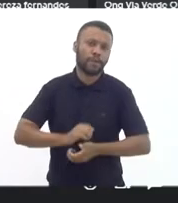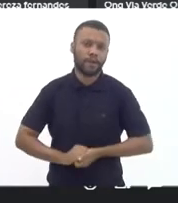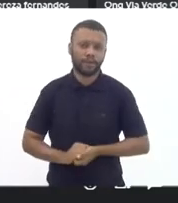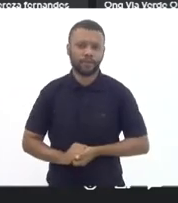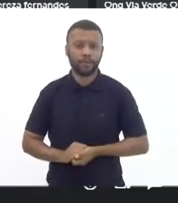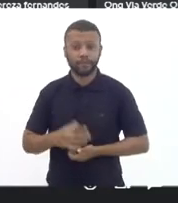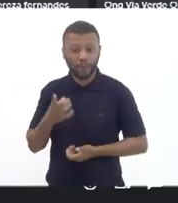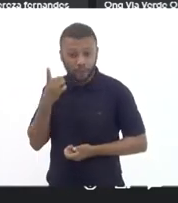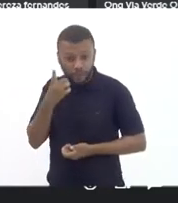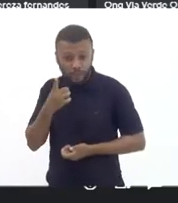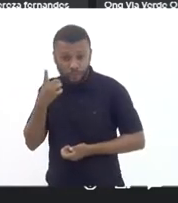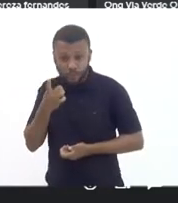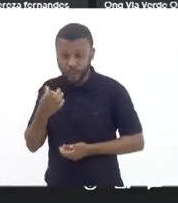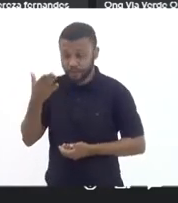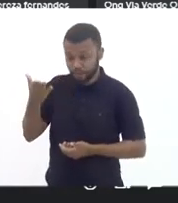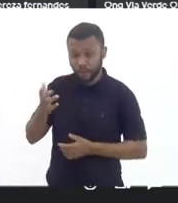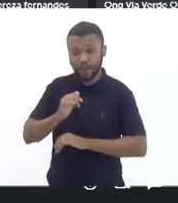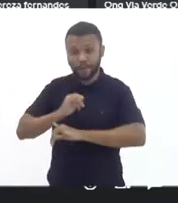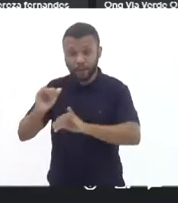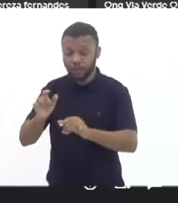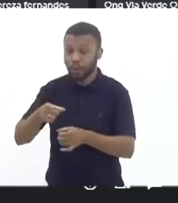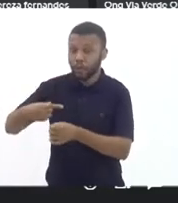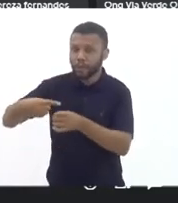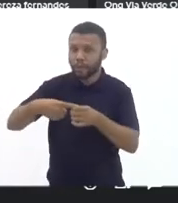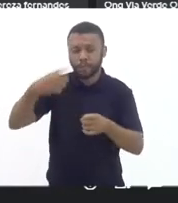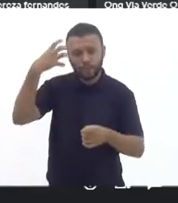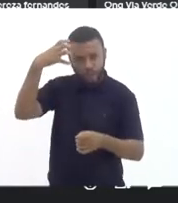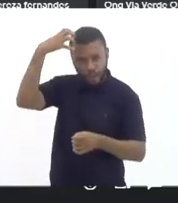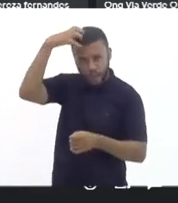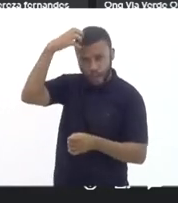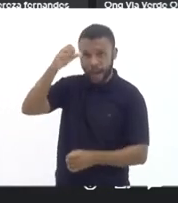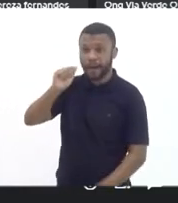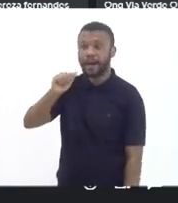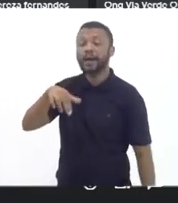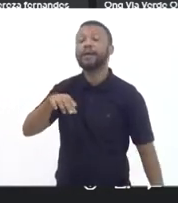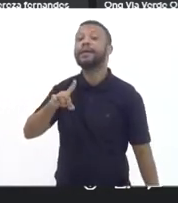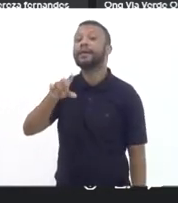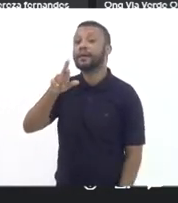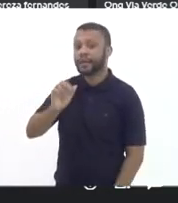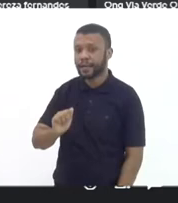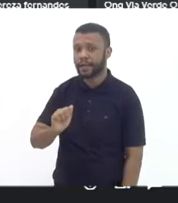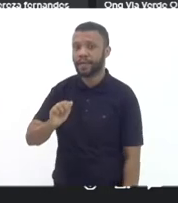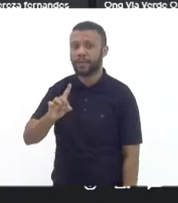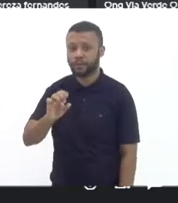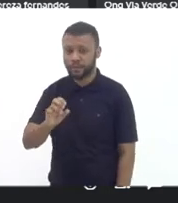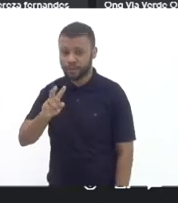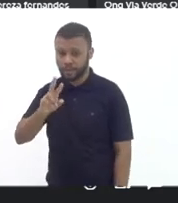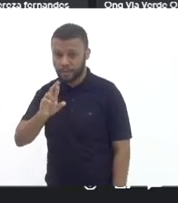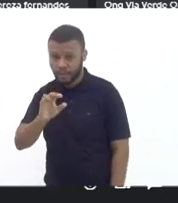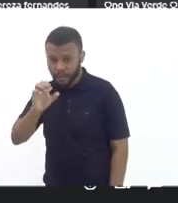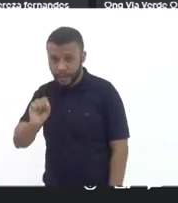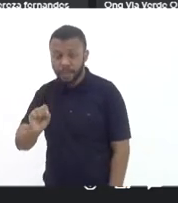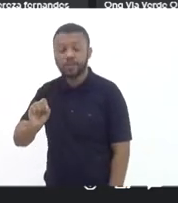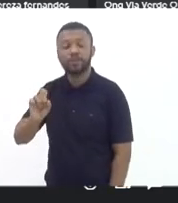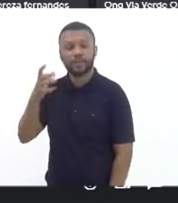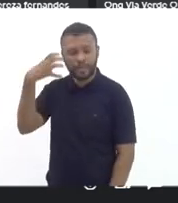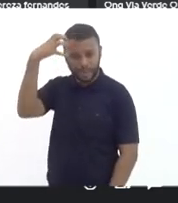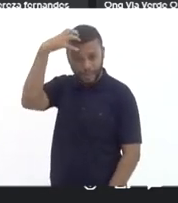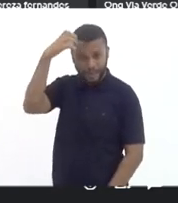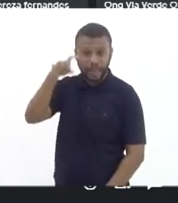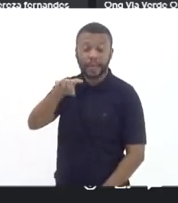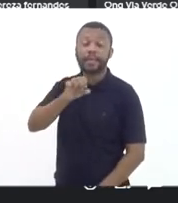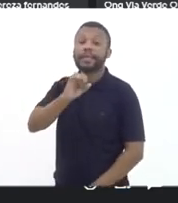Angra dos Reis já tem esse convênio. E aí eu quero elogiar aqui o Eric e os veterinários de Angra dos Reis, que hoje, se um animal